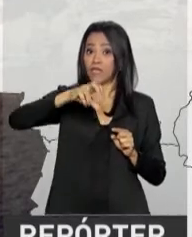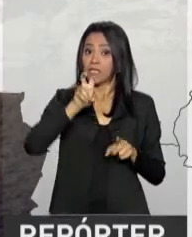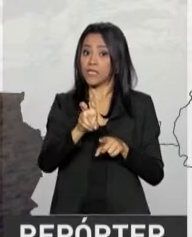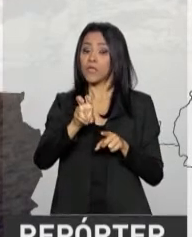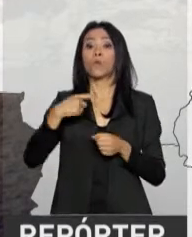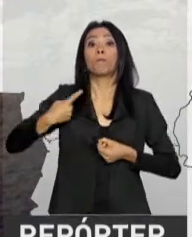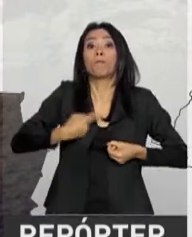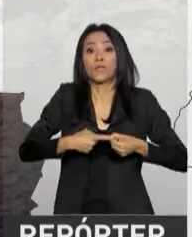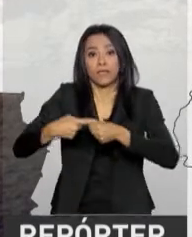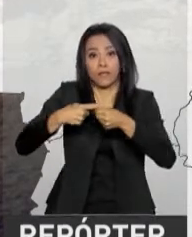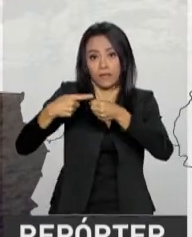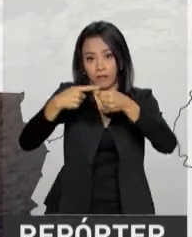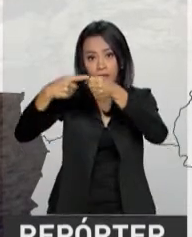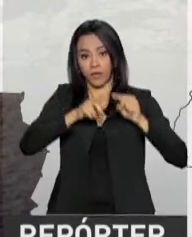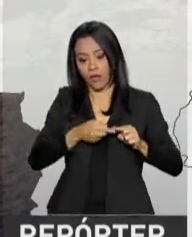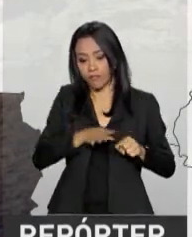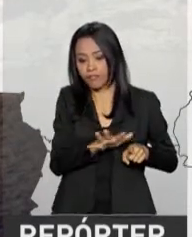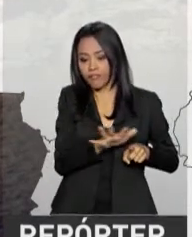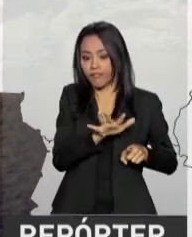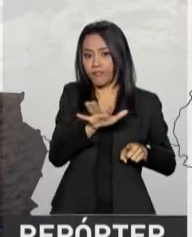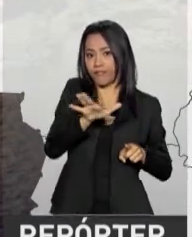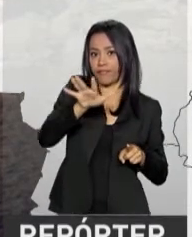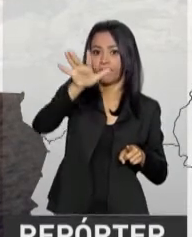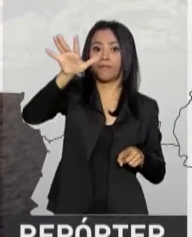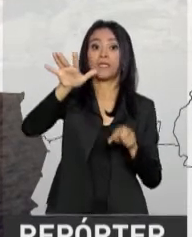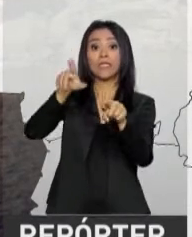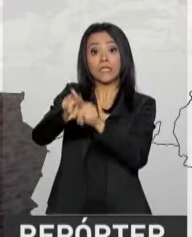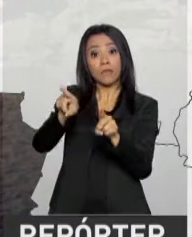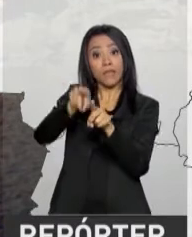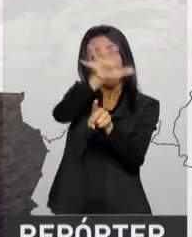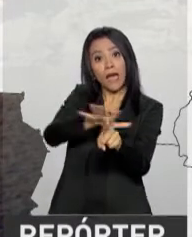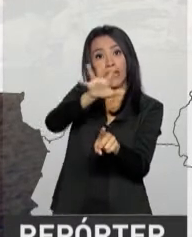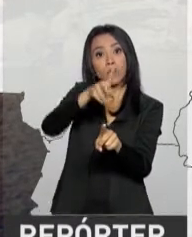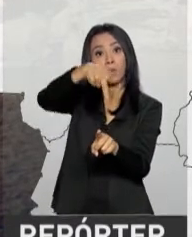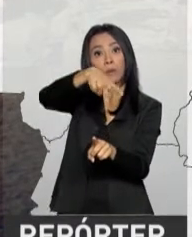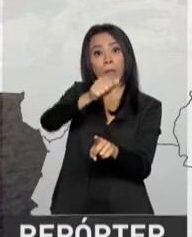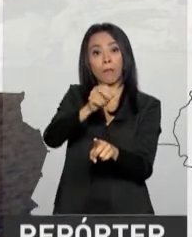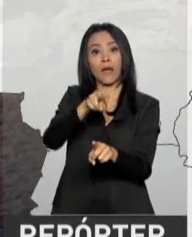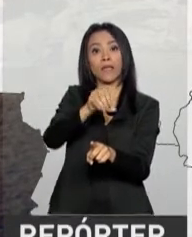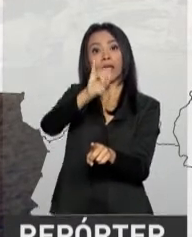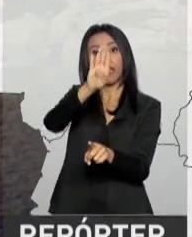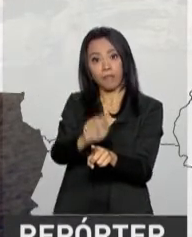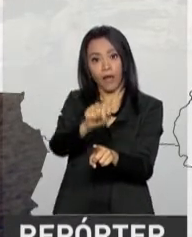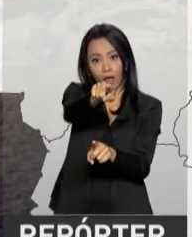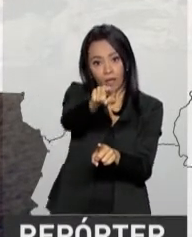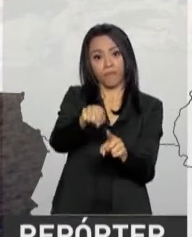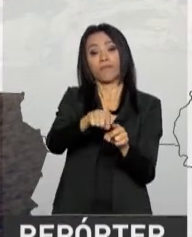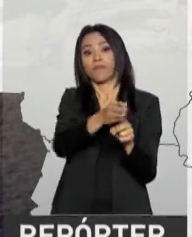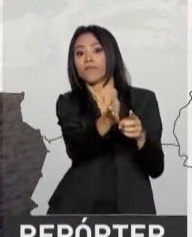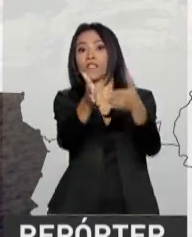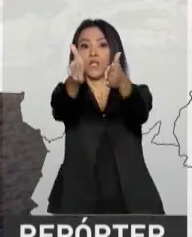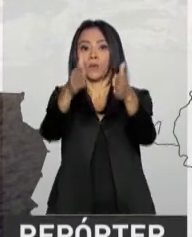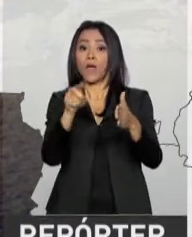bacia do são francisco e de 203 cidades na região do parnaíba os recursos devem ser aplicados em recuperação